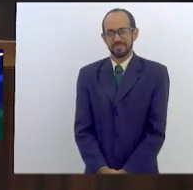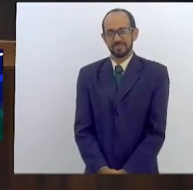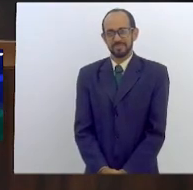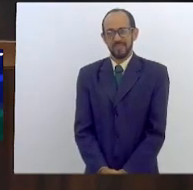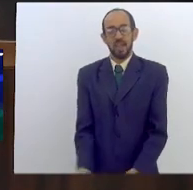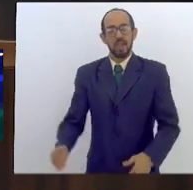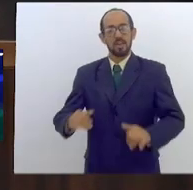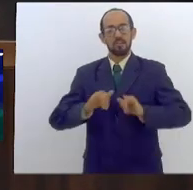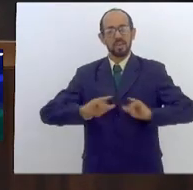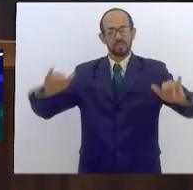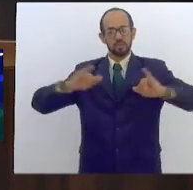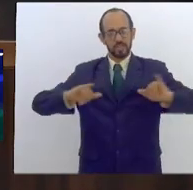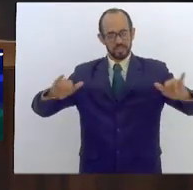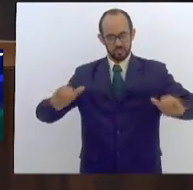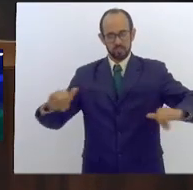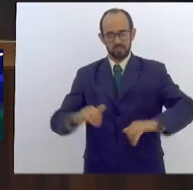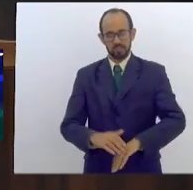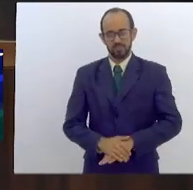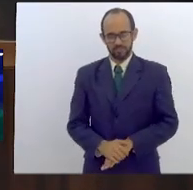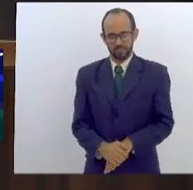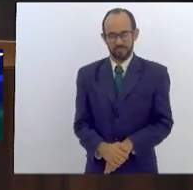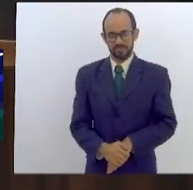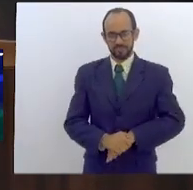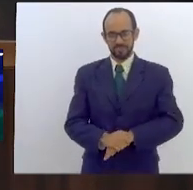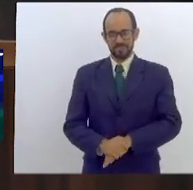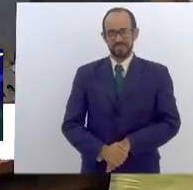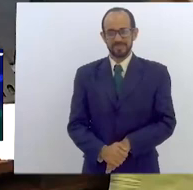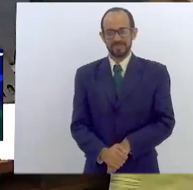Vai à promulgação. Discussão única vai à